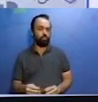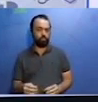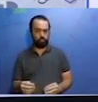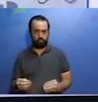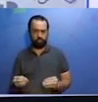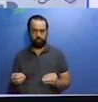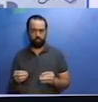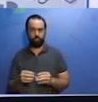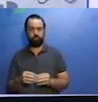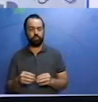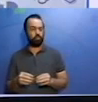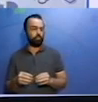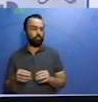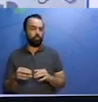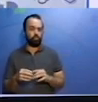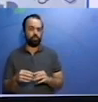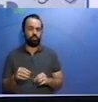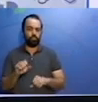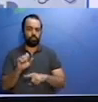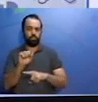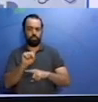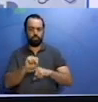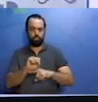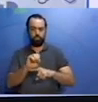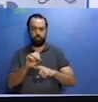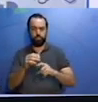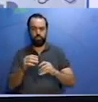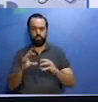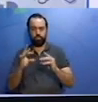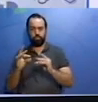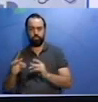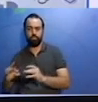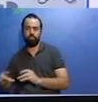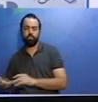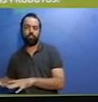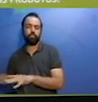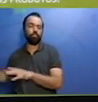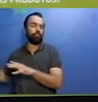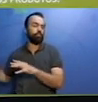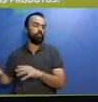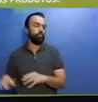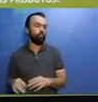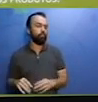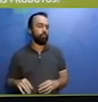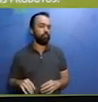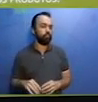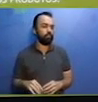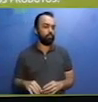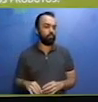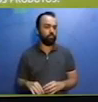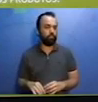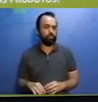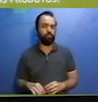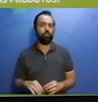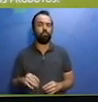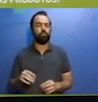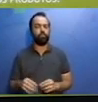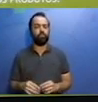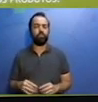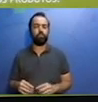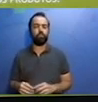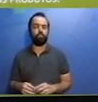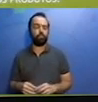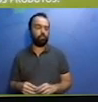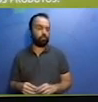né, ele se liquefaz, e aí a gente consegue separar ele da mistura. Uma característica que a fusão